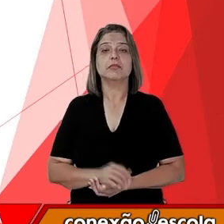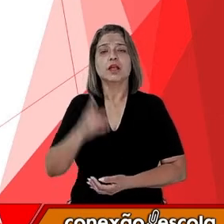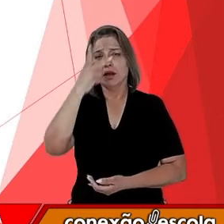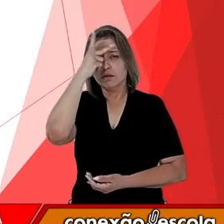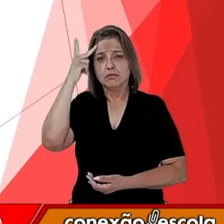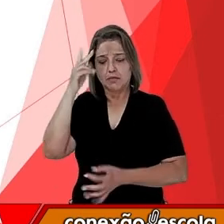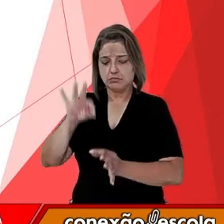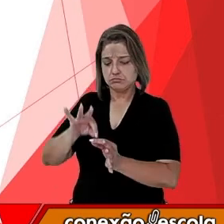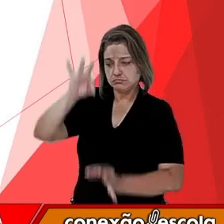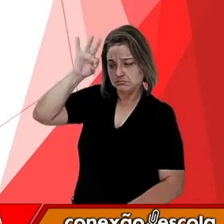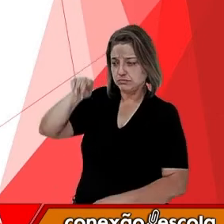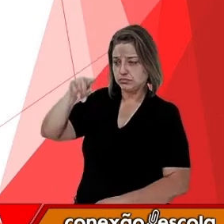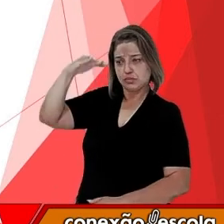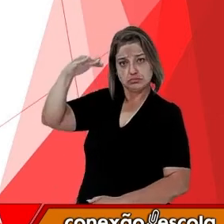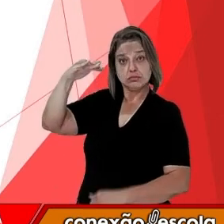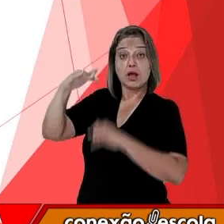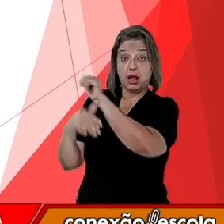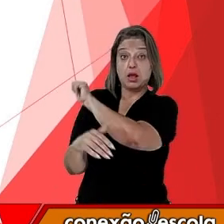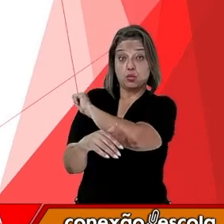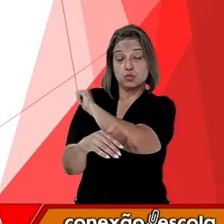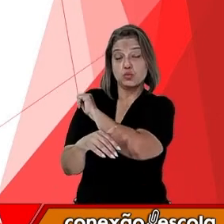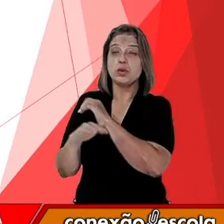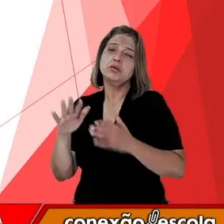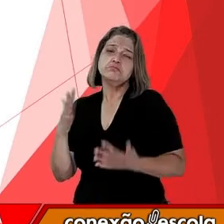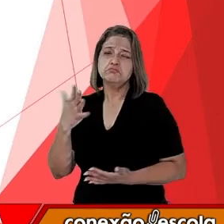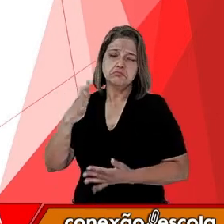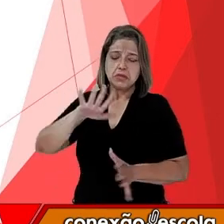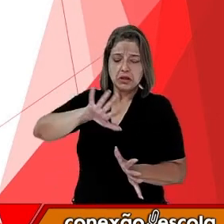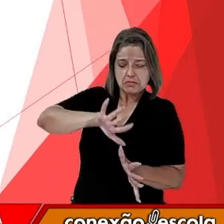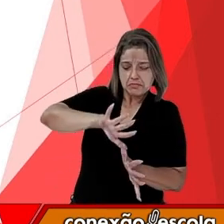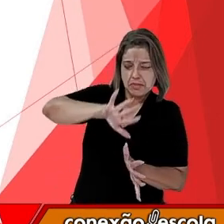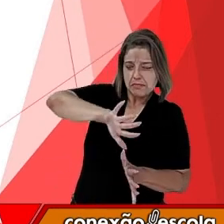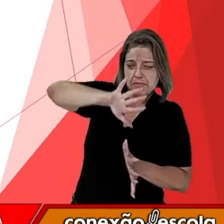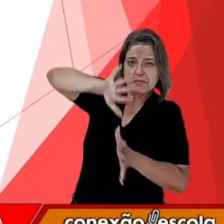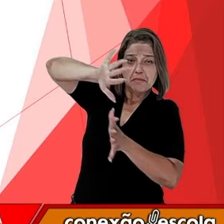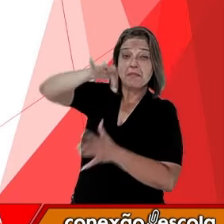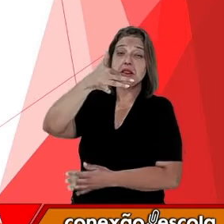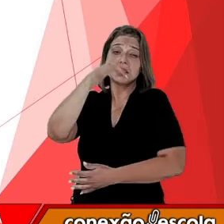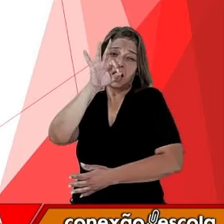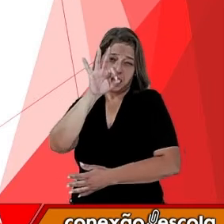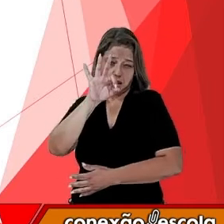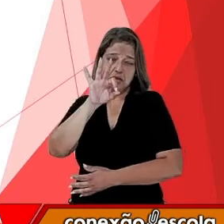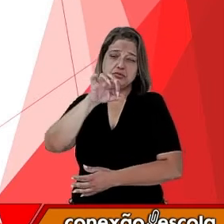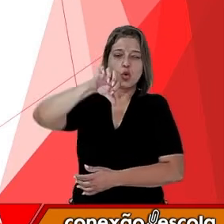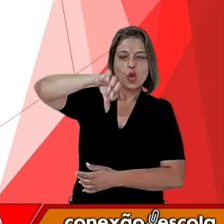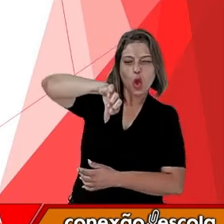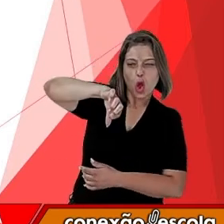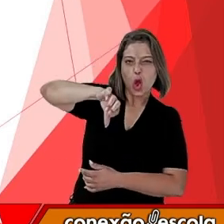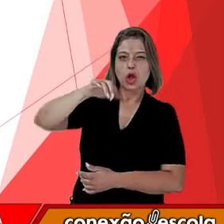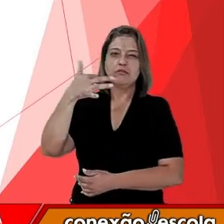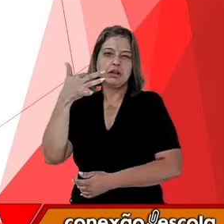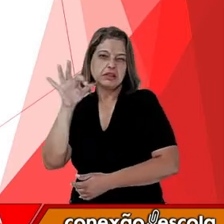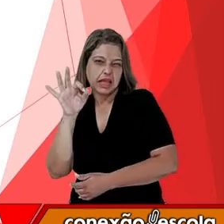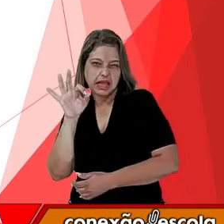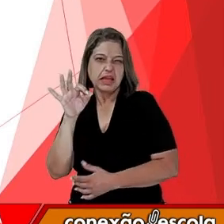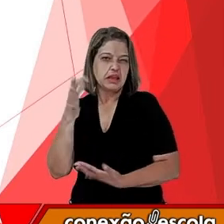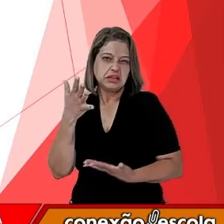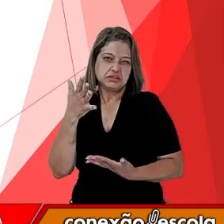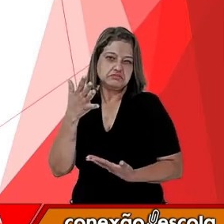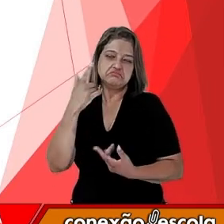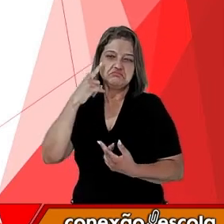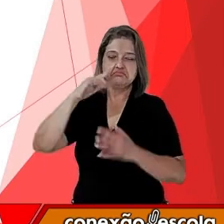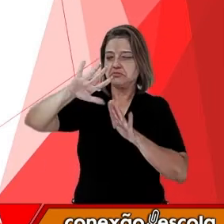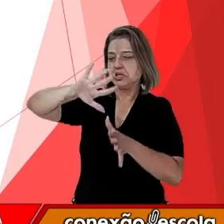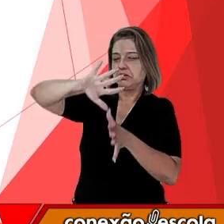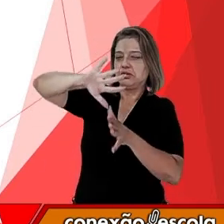de um aluno seja quase 10 palmos. Ou 9 palmos mais uma parte de um